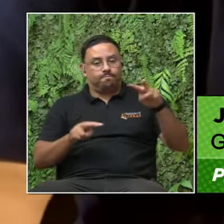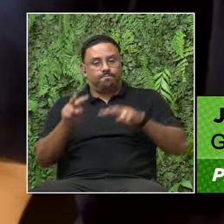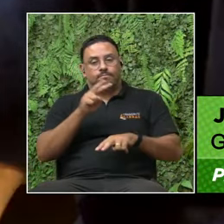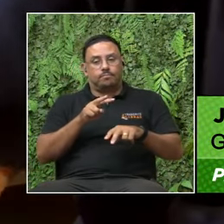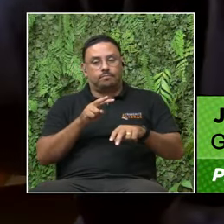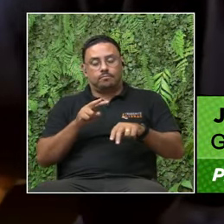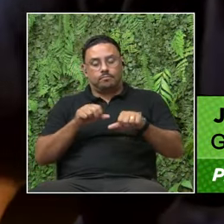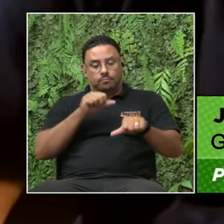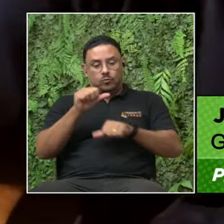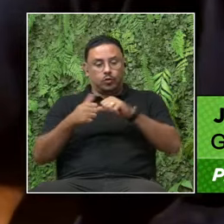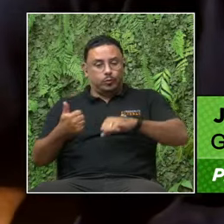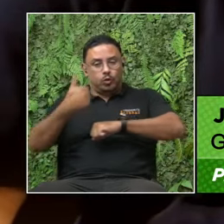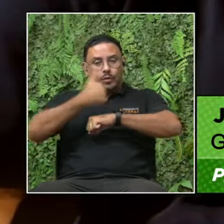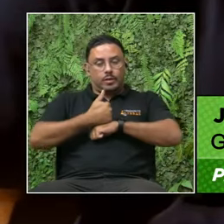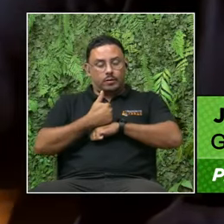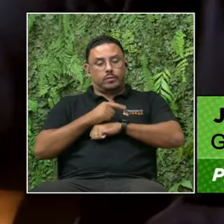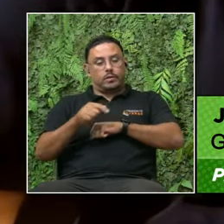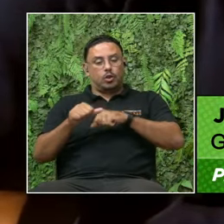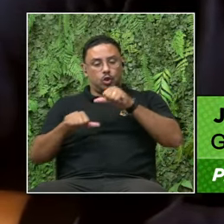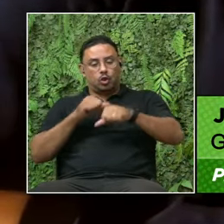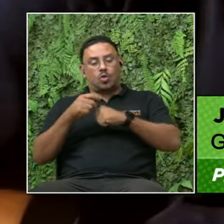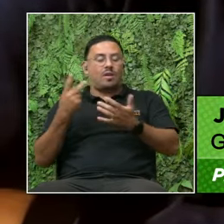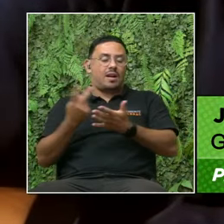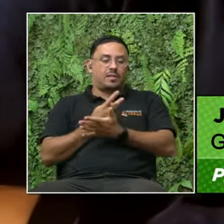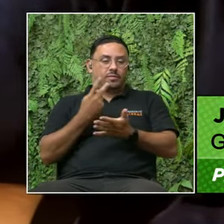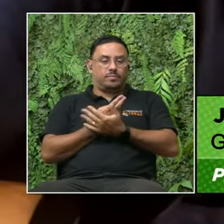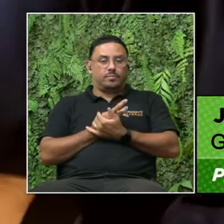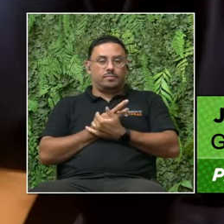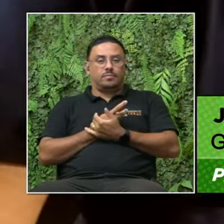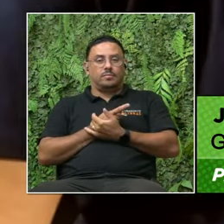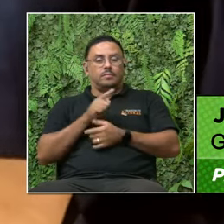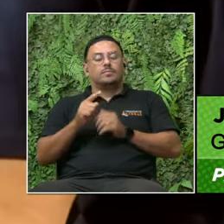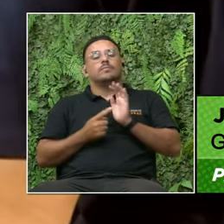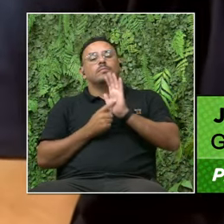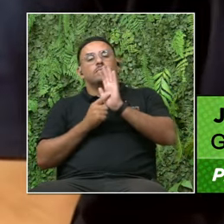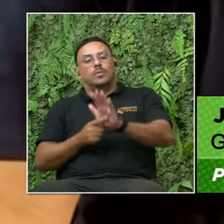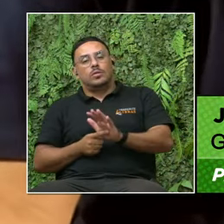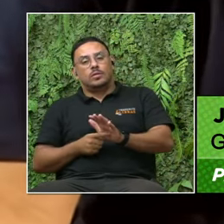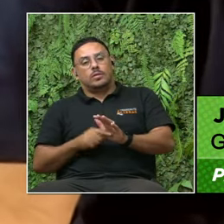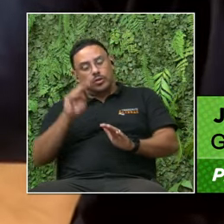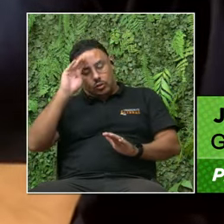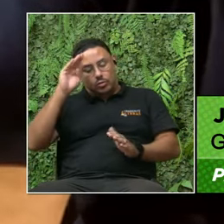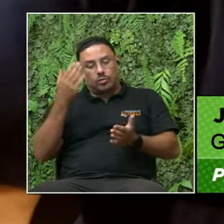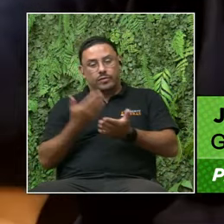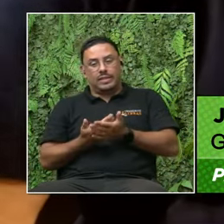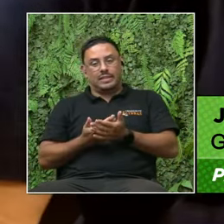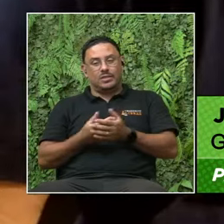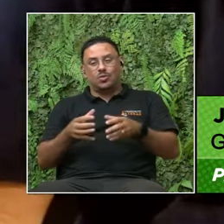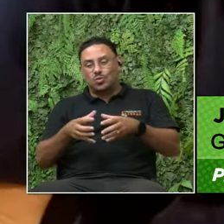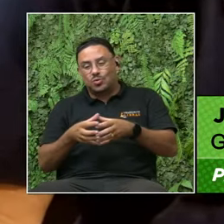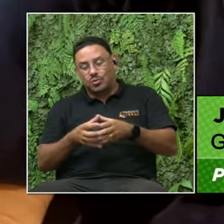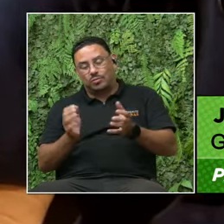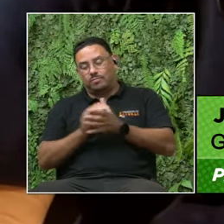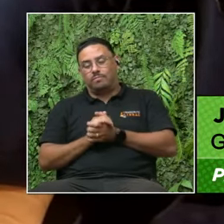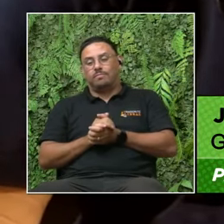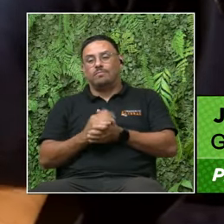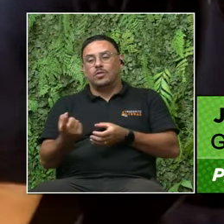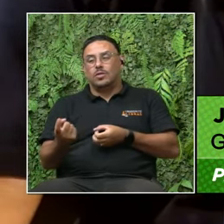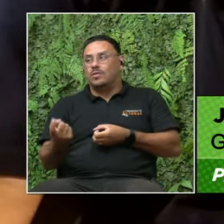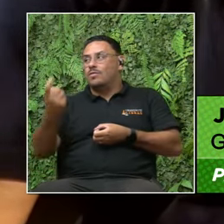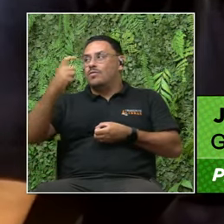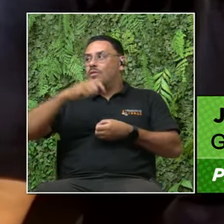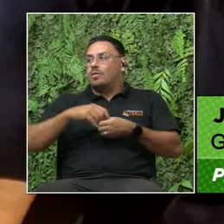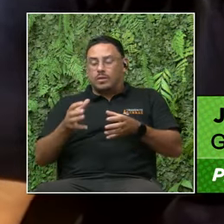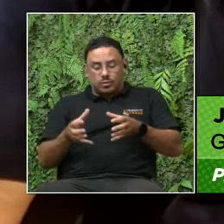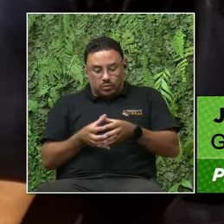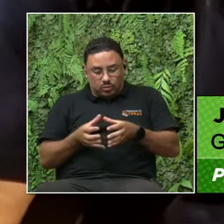nas mudanças do time né ele trocou errado né Isso mostra que ele ainda não tem confiança no elenco porque você recuar um time que